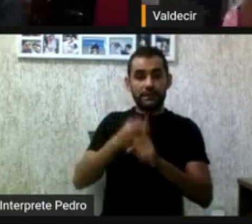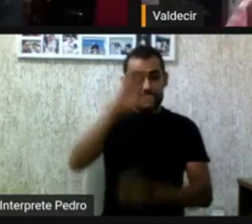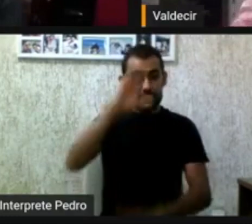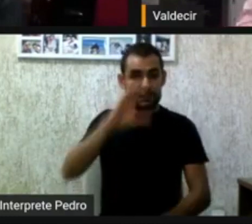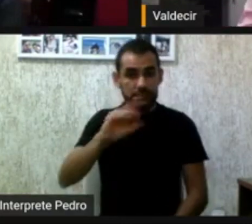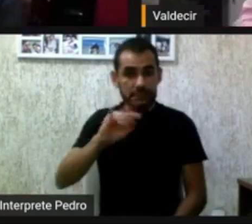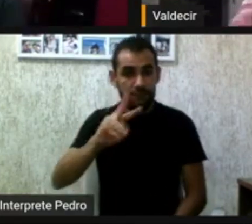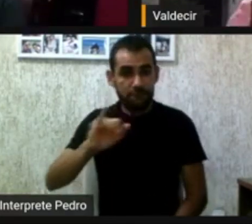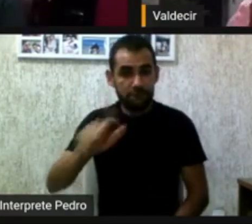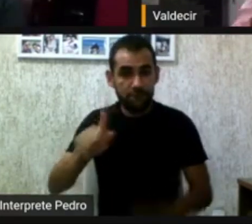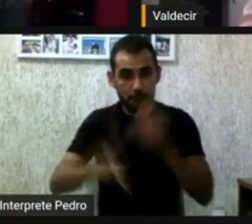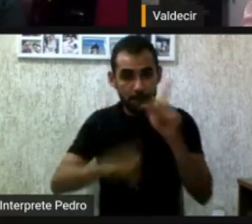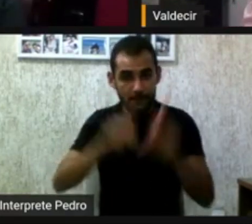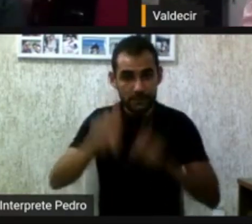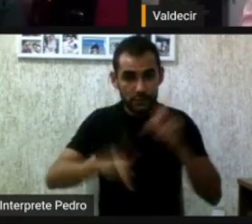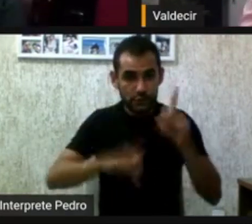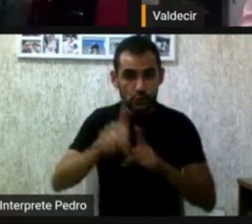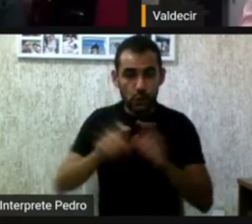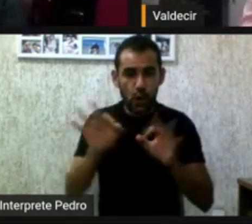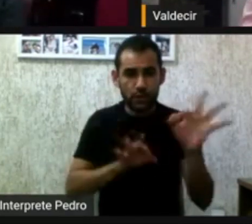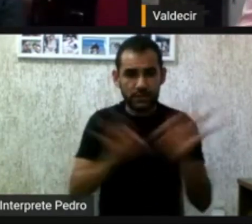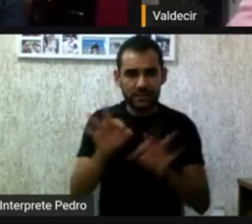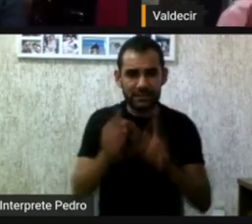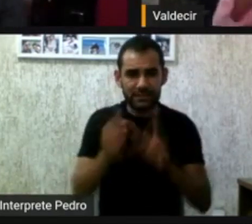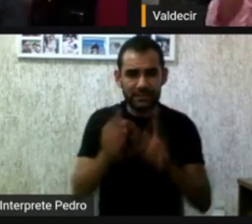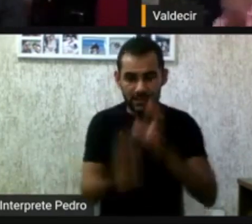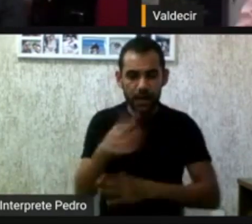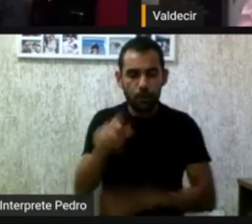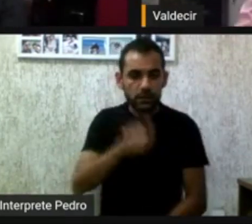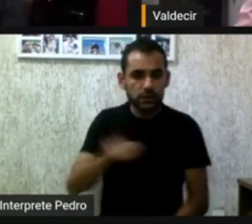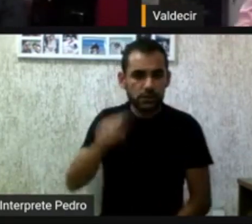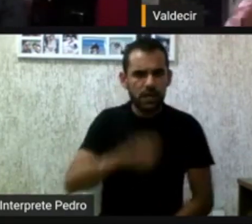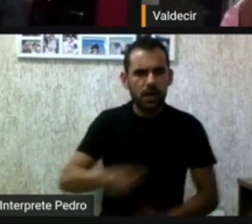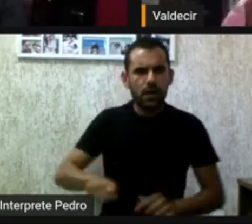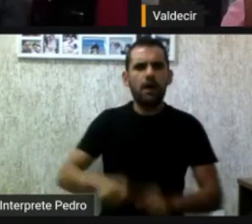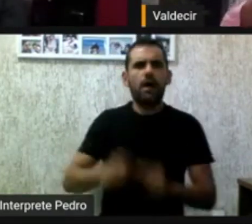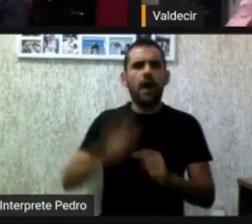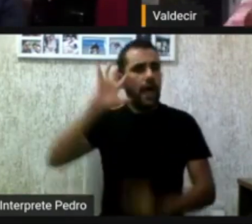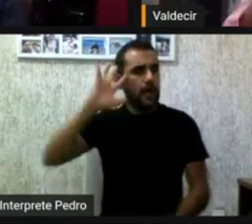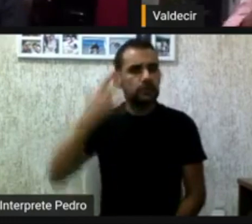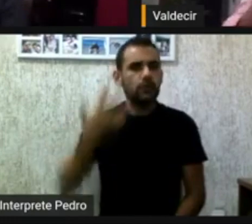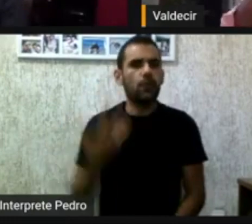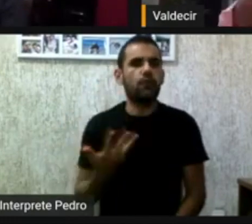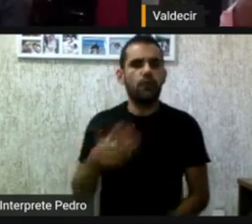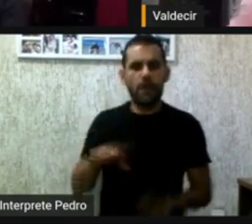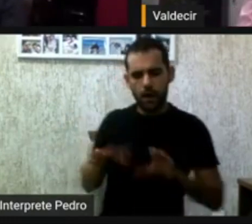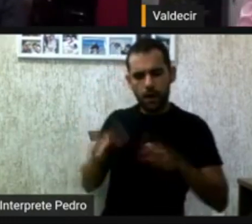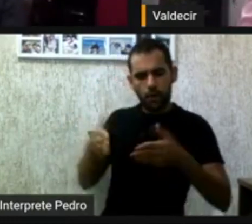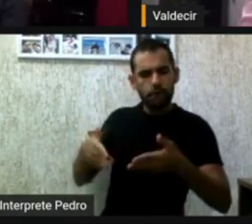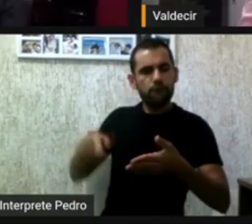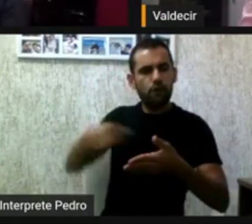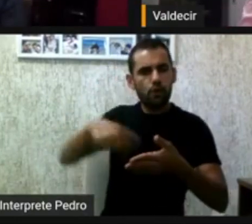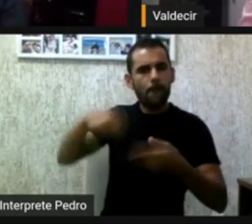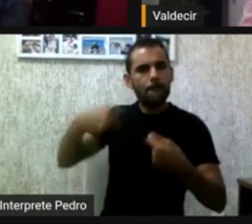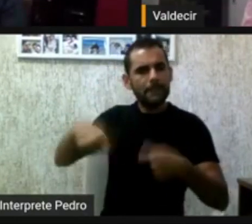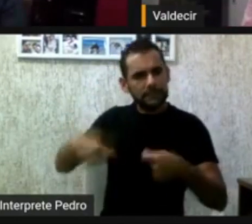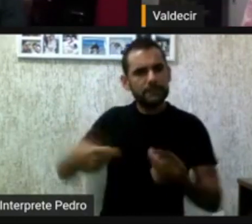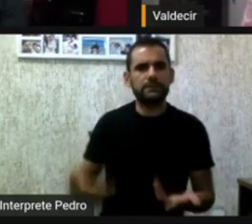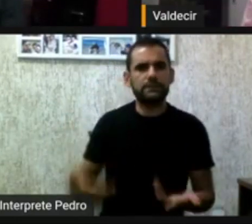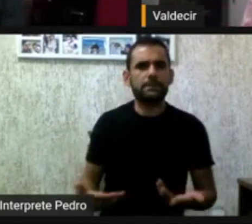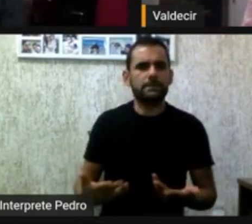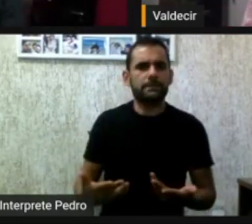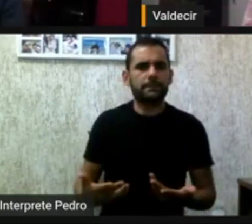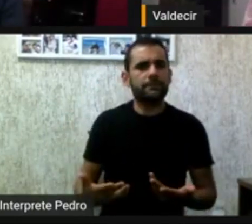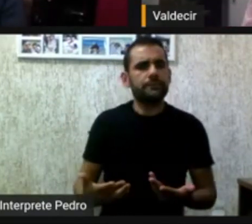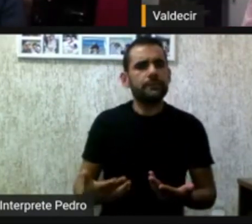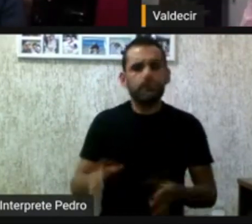uma associação, uma entidade, uma associação, para poder sanar o que aquela comunidade está precisando no momento.